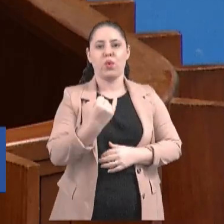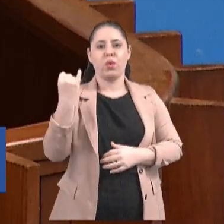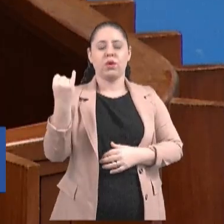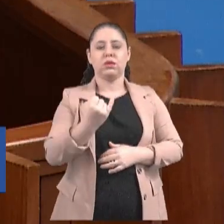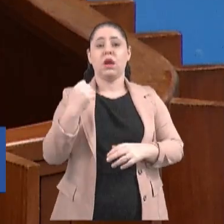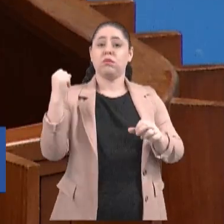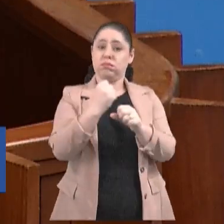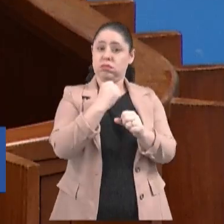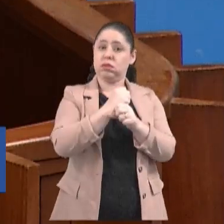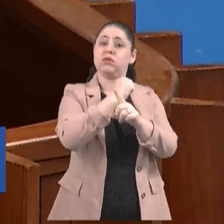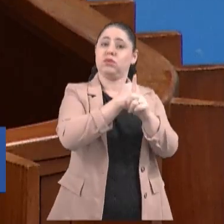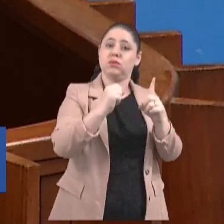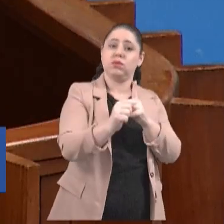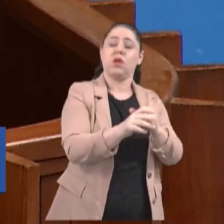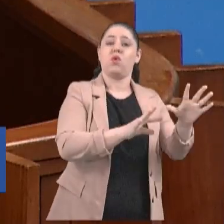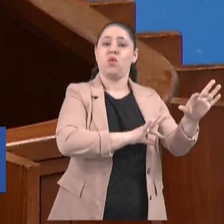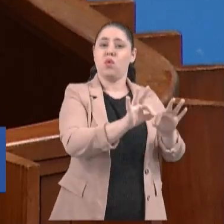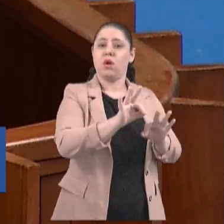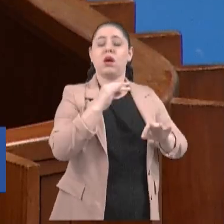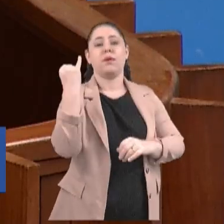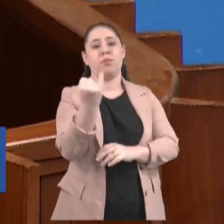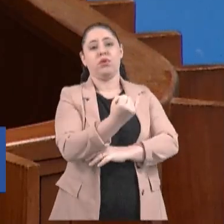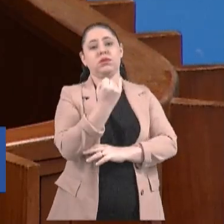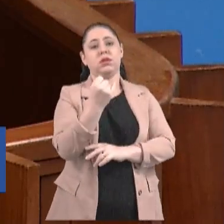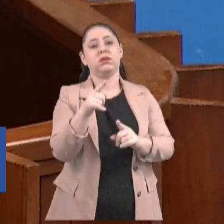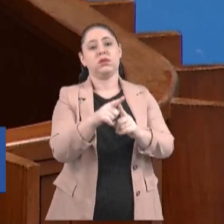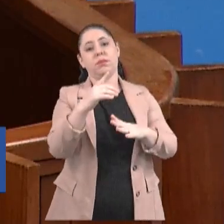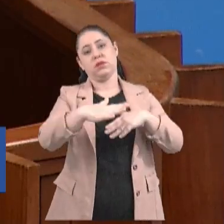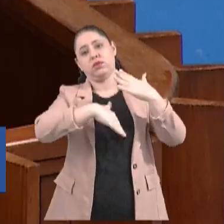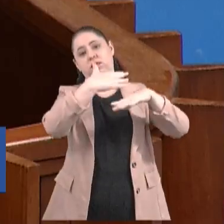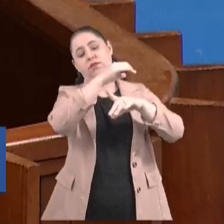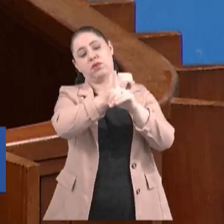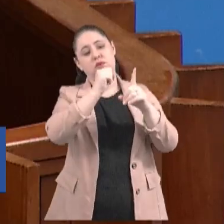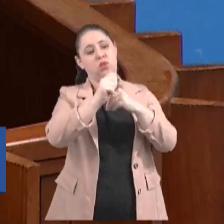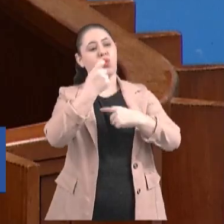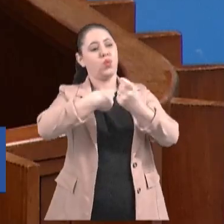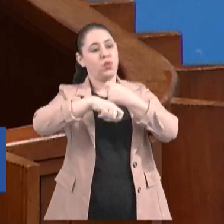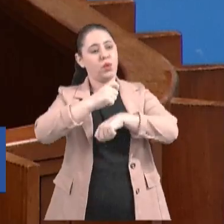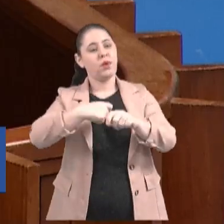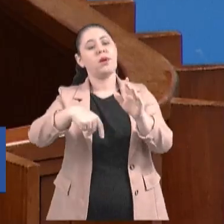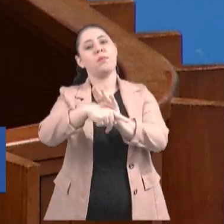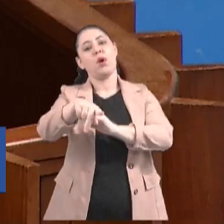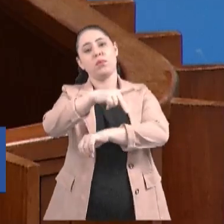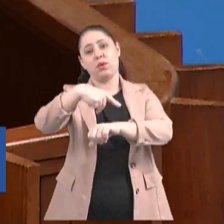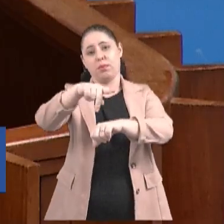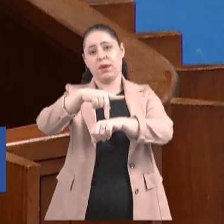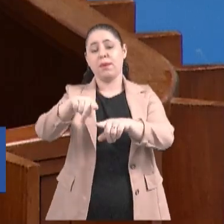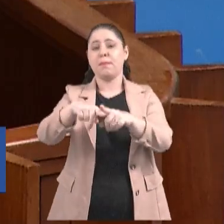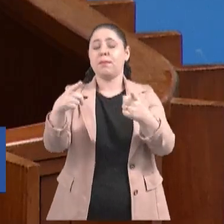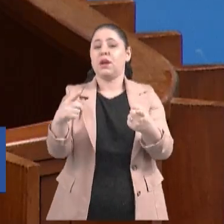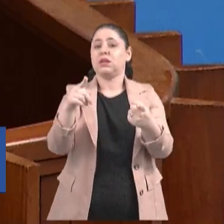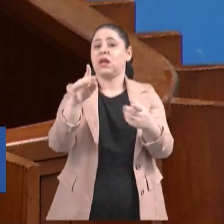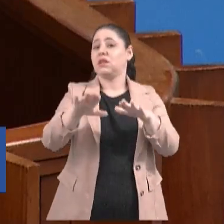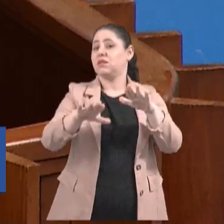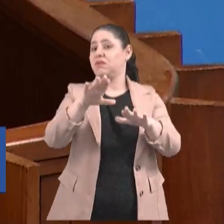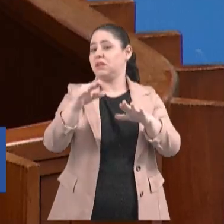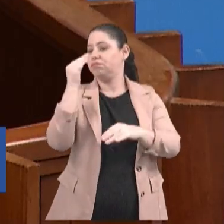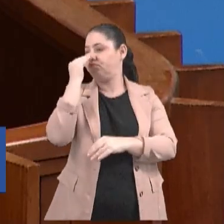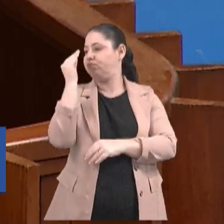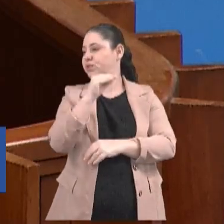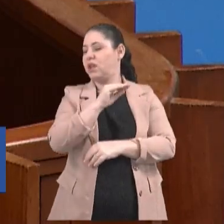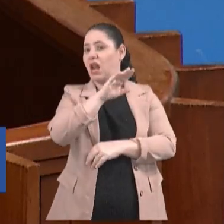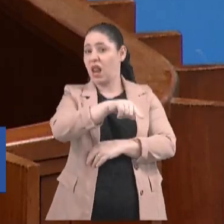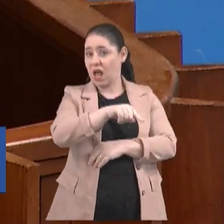na construção da sociedade, na importância do desenvolvimento social e econômico do país, mas que não são reconhecidas e